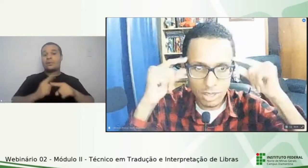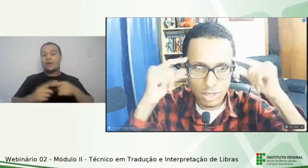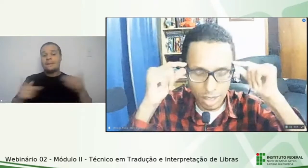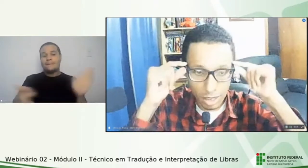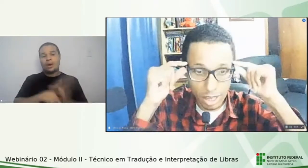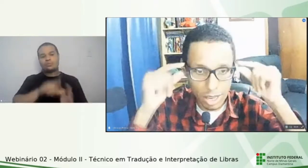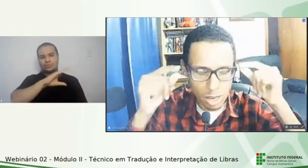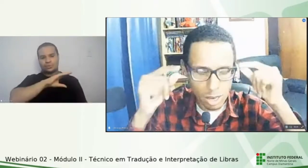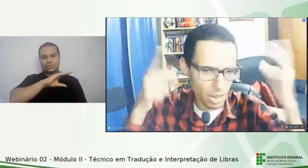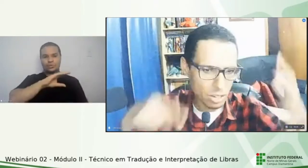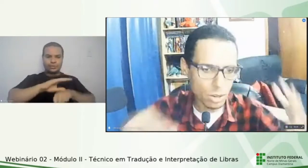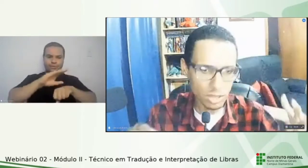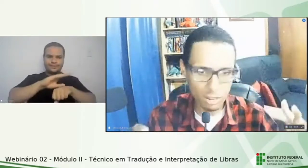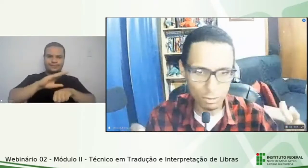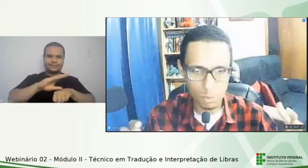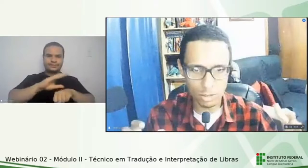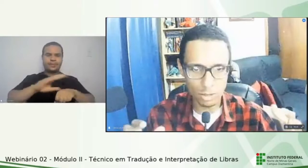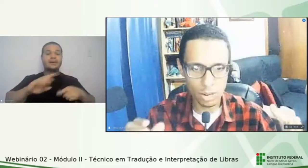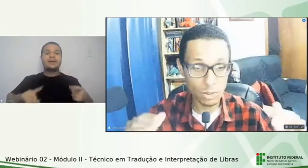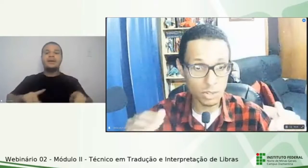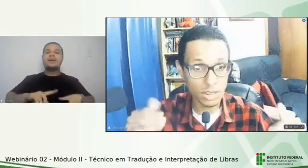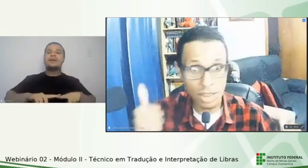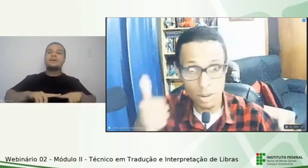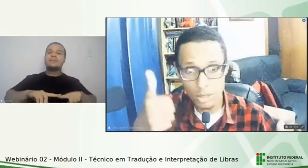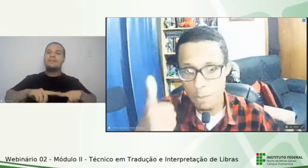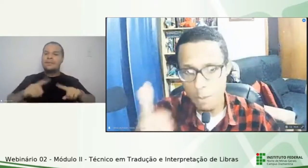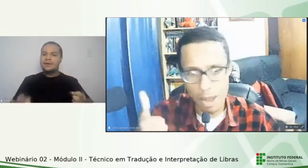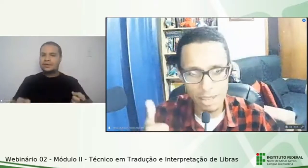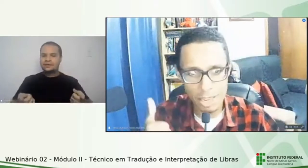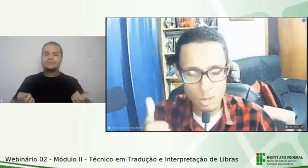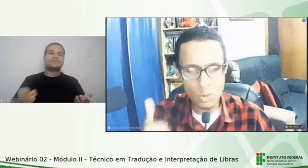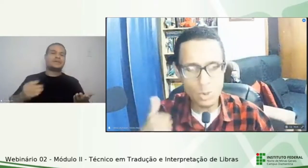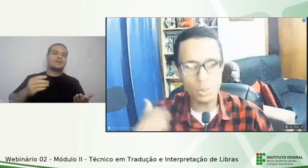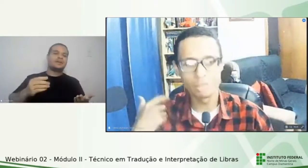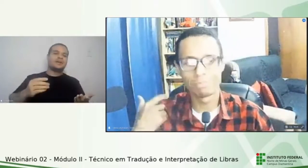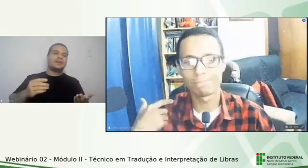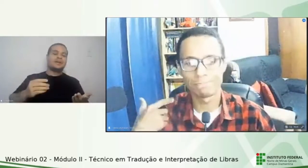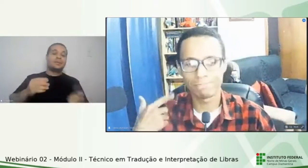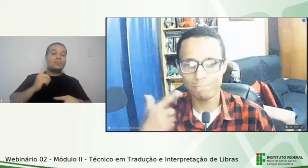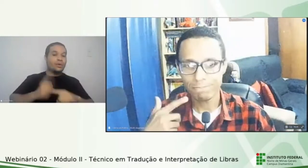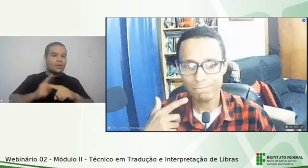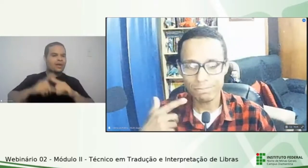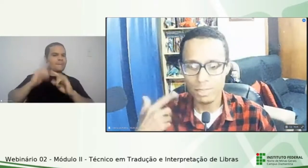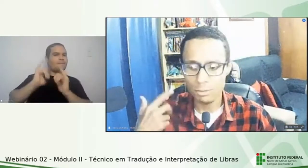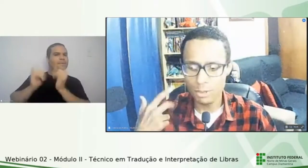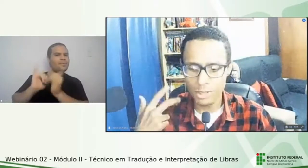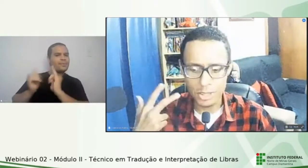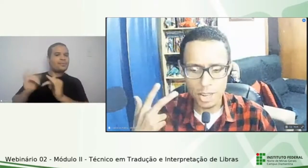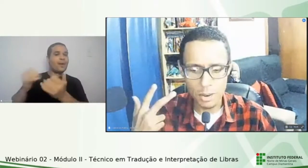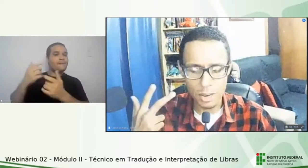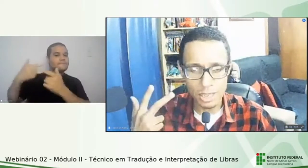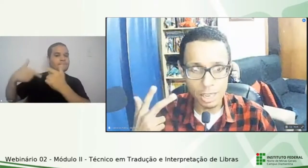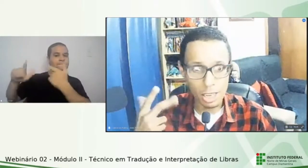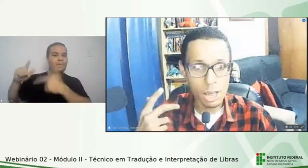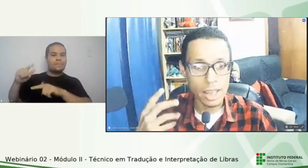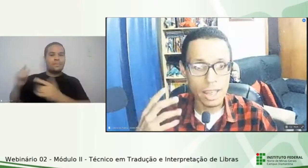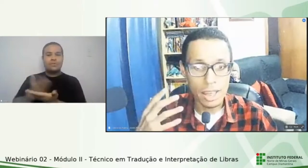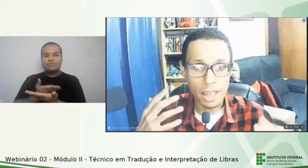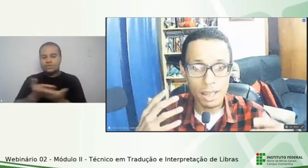precisamos entender. Que as outras informações, vocês terão tempo para leitura, vocês terão ali